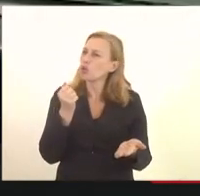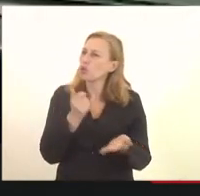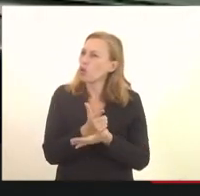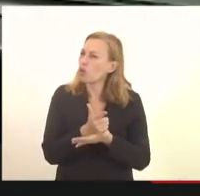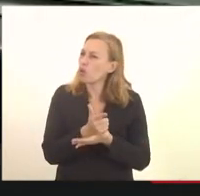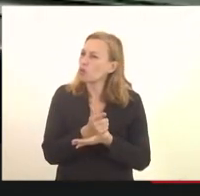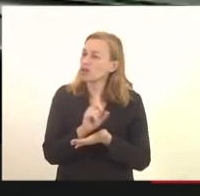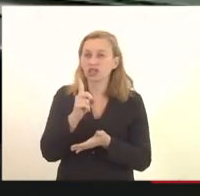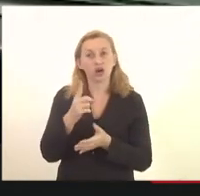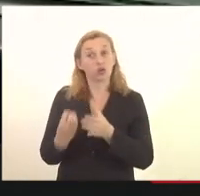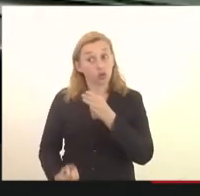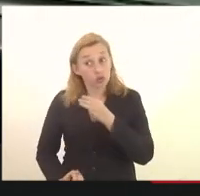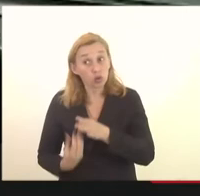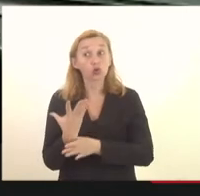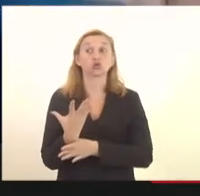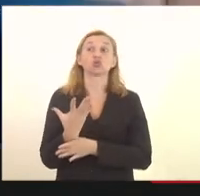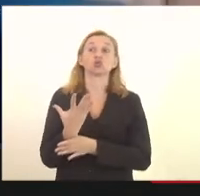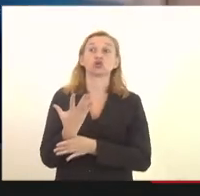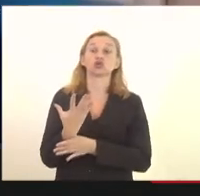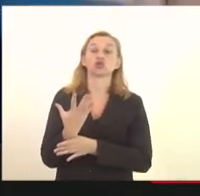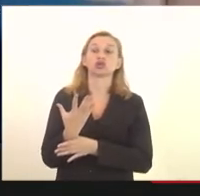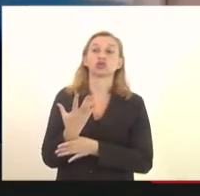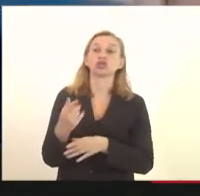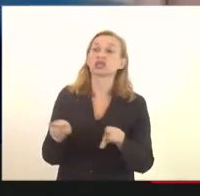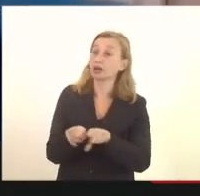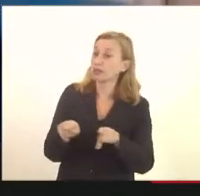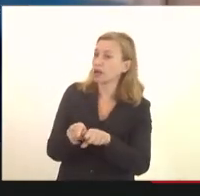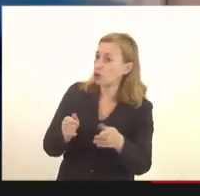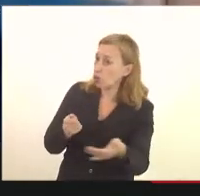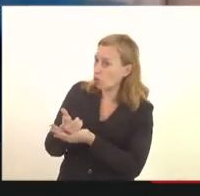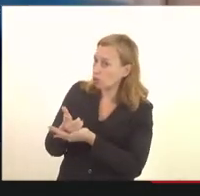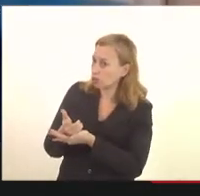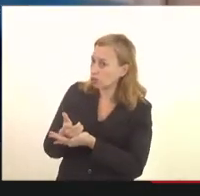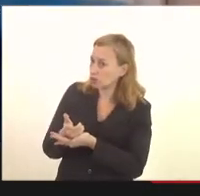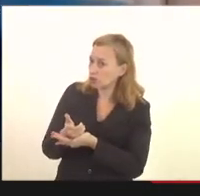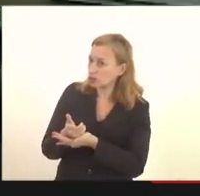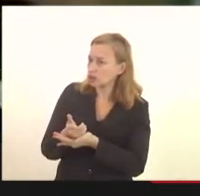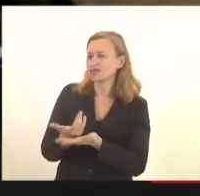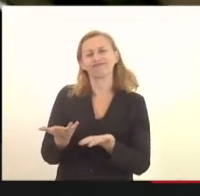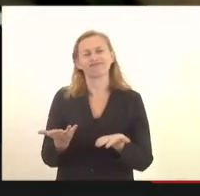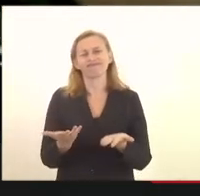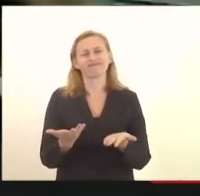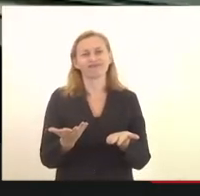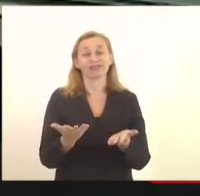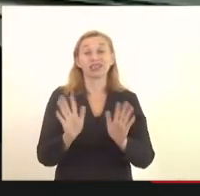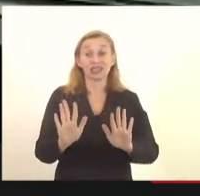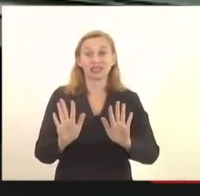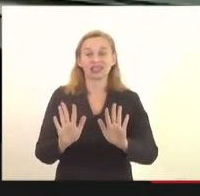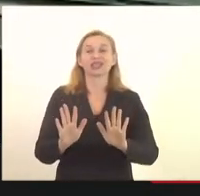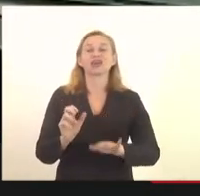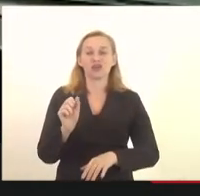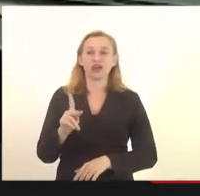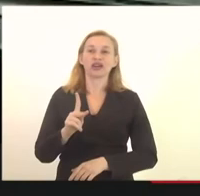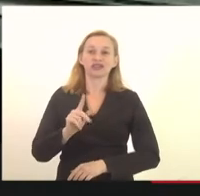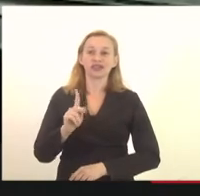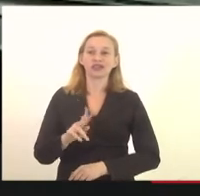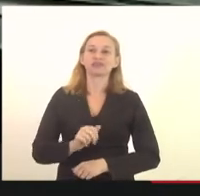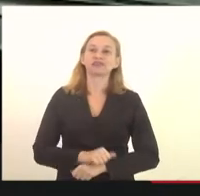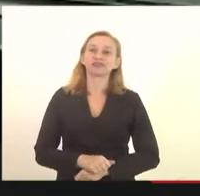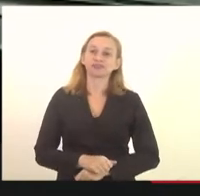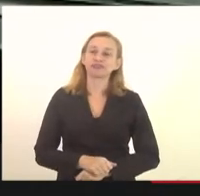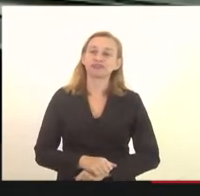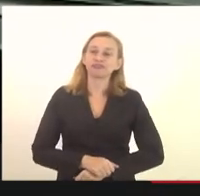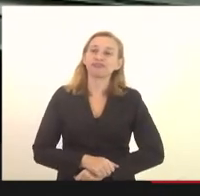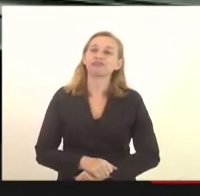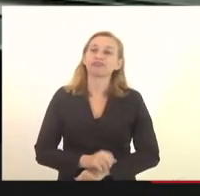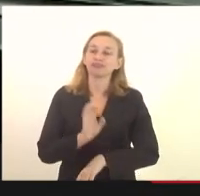Se produz no Estado. Sim, produz e compra. Se produz, porque é só comprar. Sim, claro. Se compra no Rio